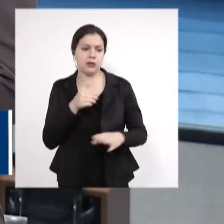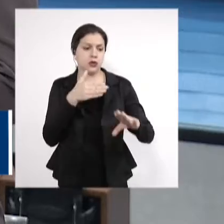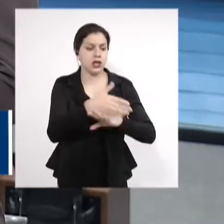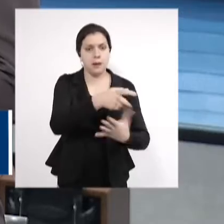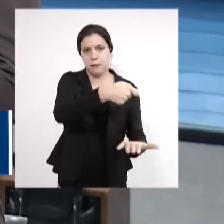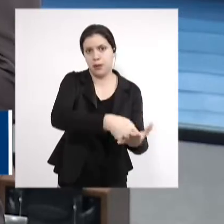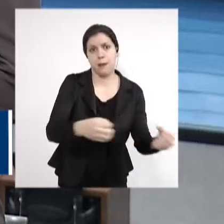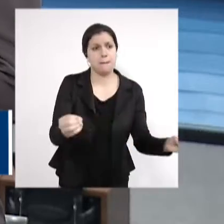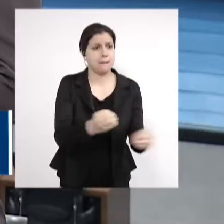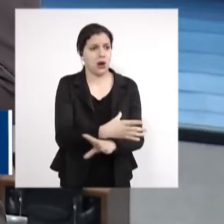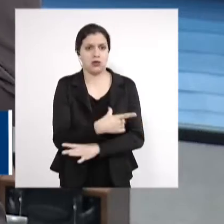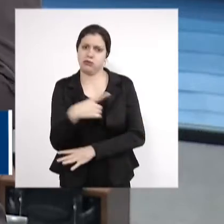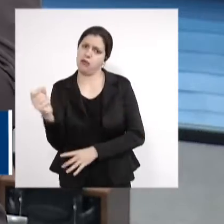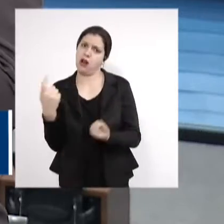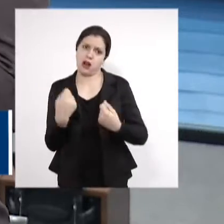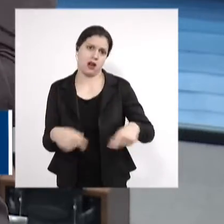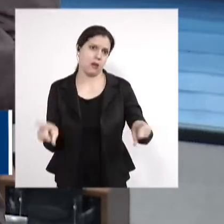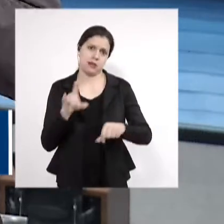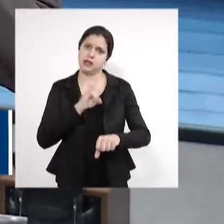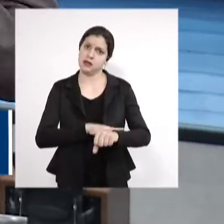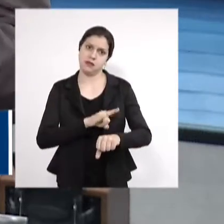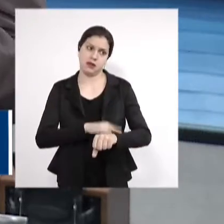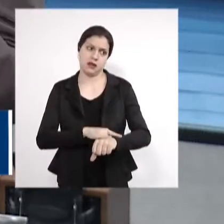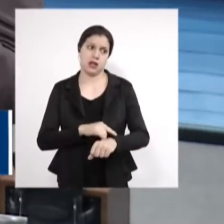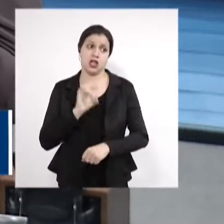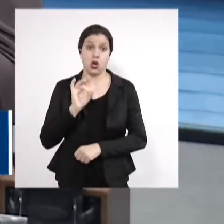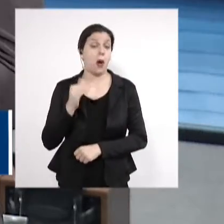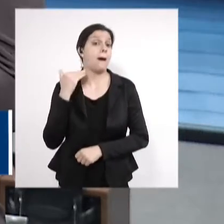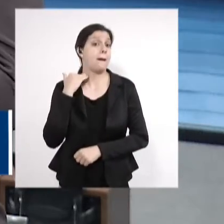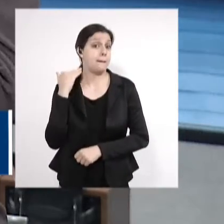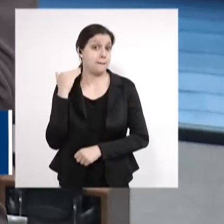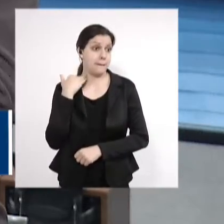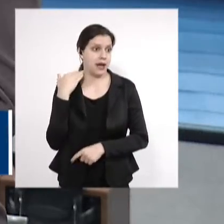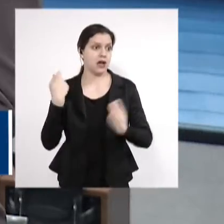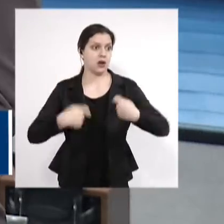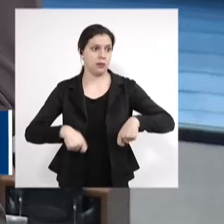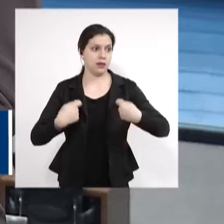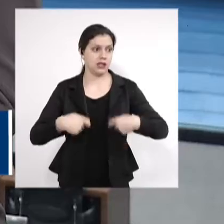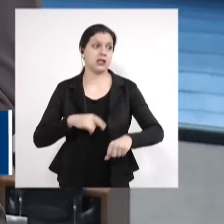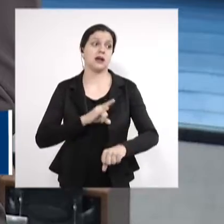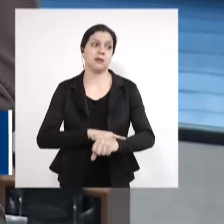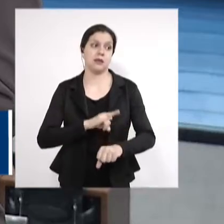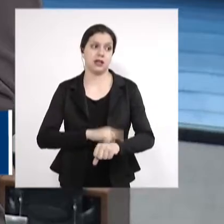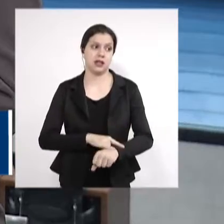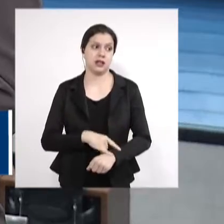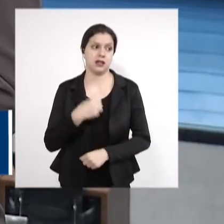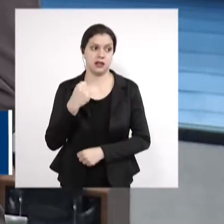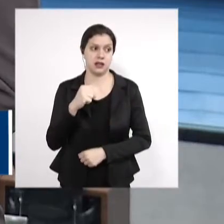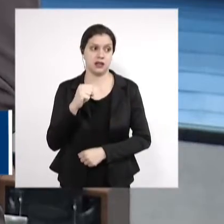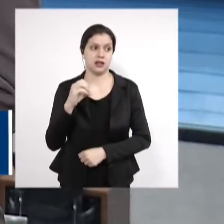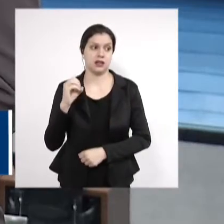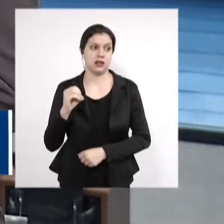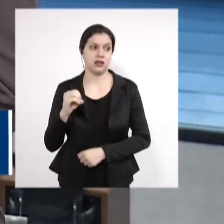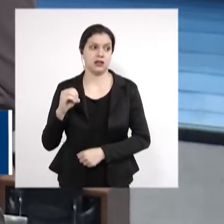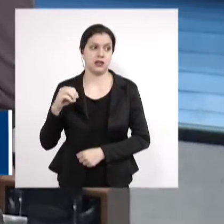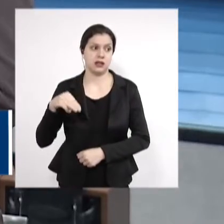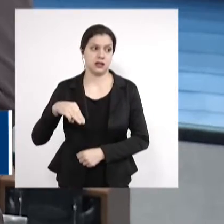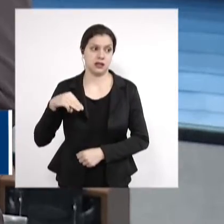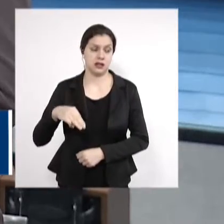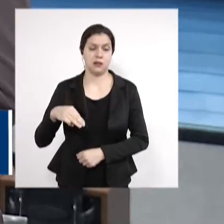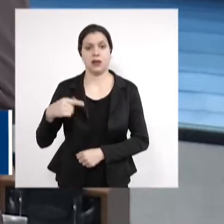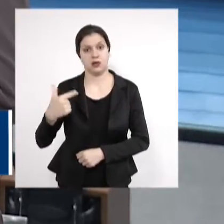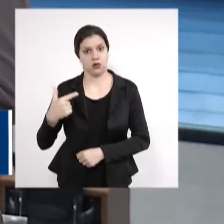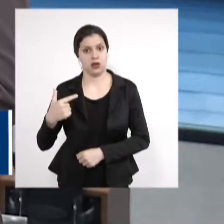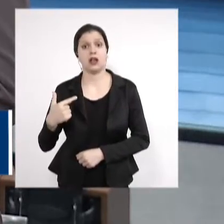né? E não tem mesmo a necessidade de oferecer. Então agora, para um banco ter que oferecer banheiro, qual que é o tamanho mínimo que ele tem que ter para ser obrigado? 80, passou de 60